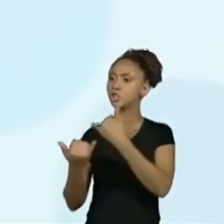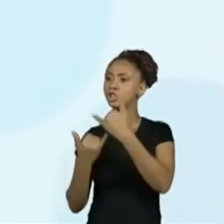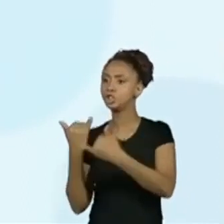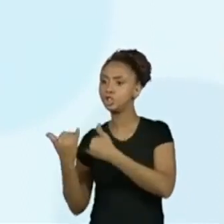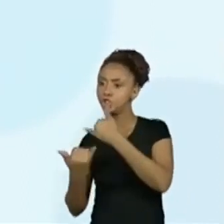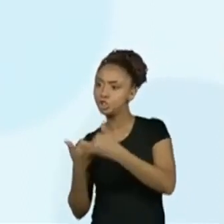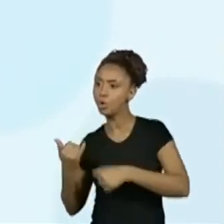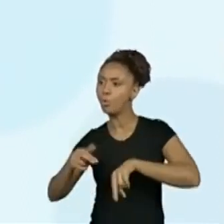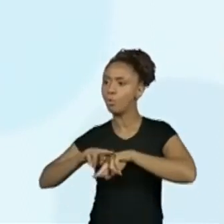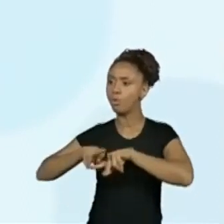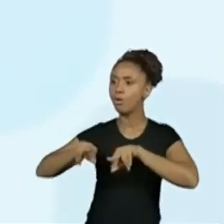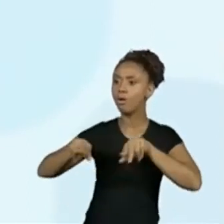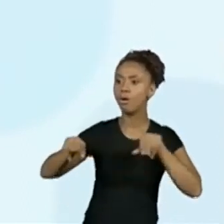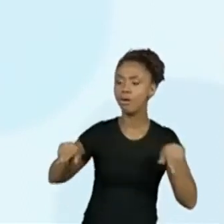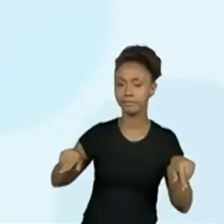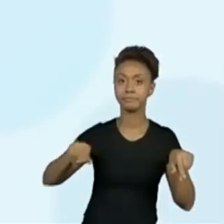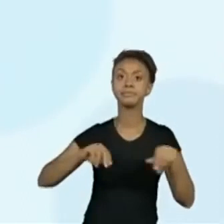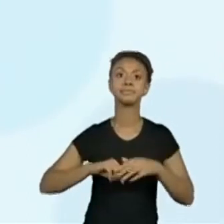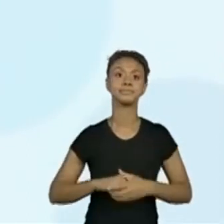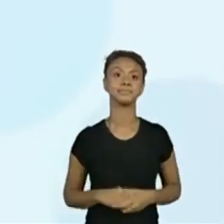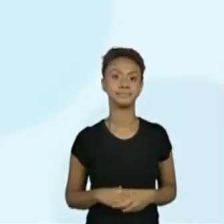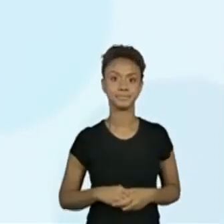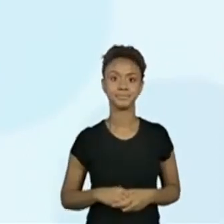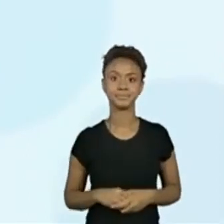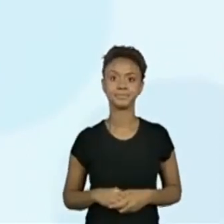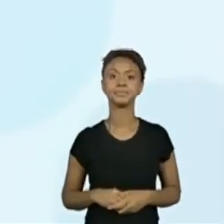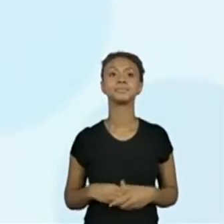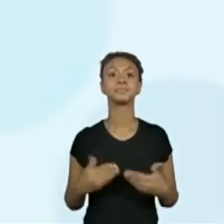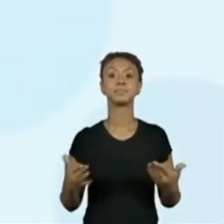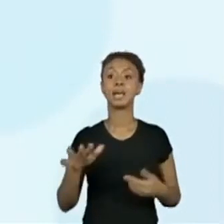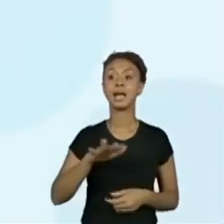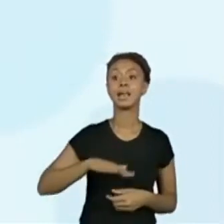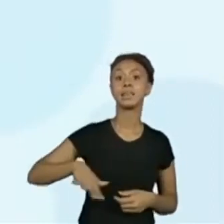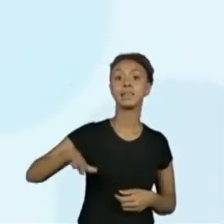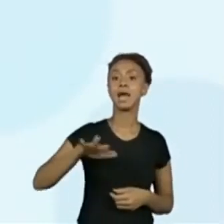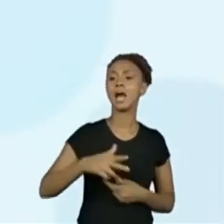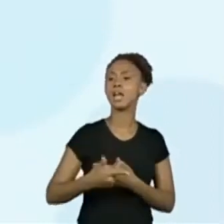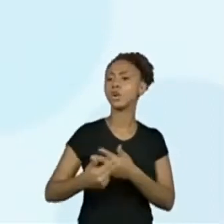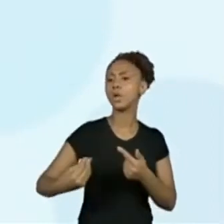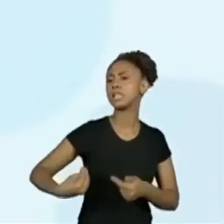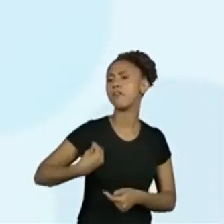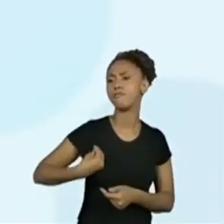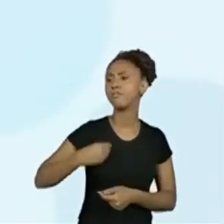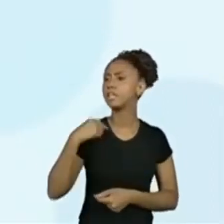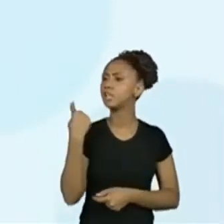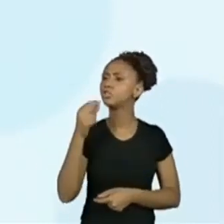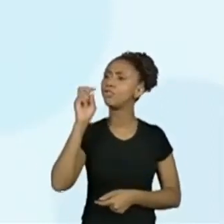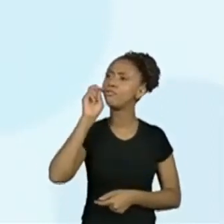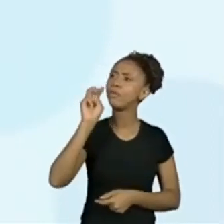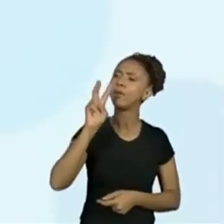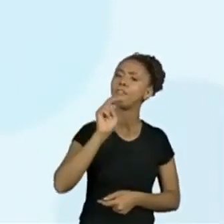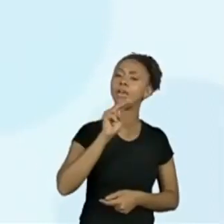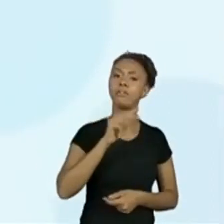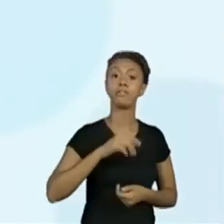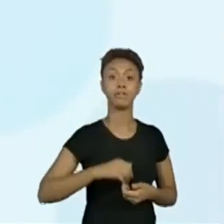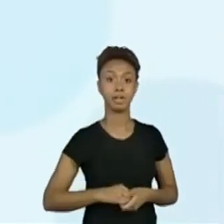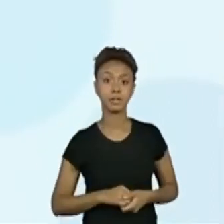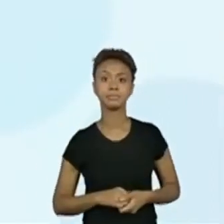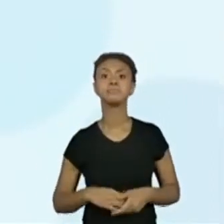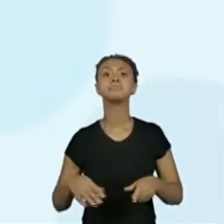de brincadeiras, entre outros textos do campo da vida cotidiana. Compreendendo a